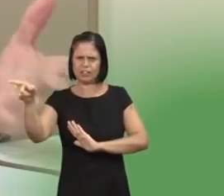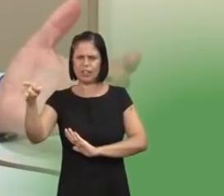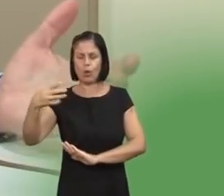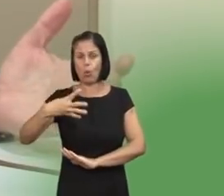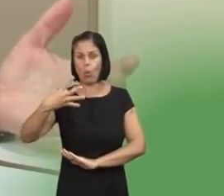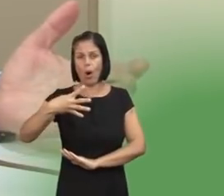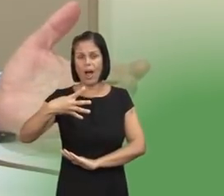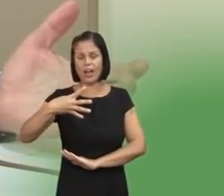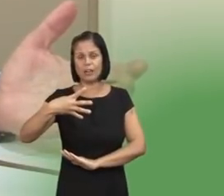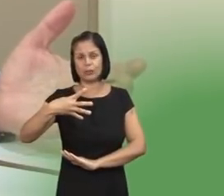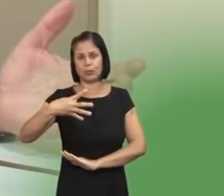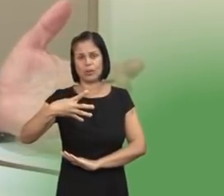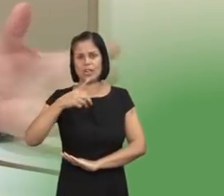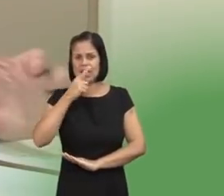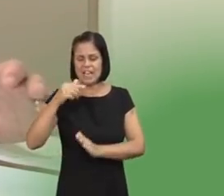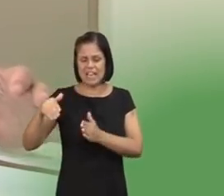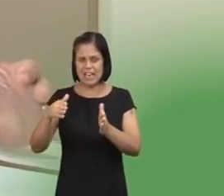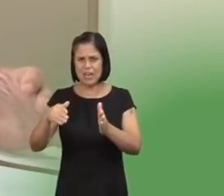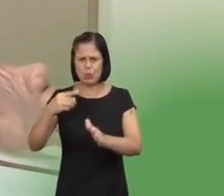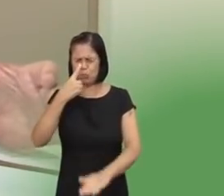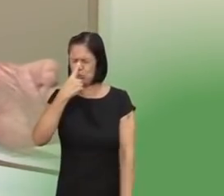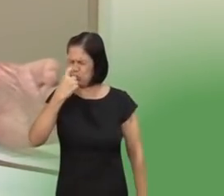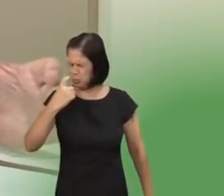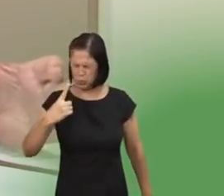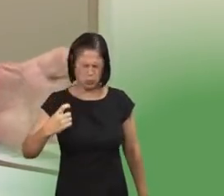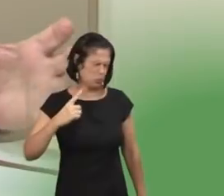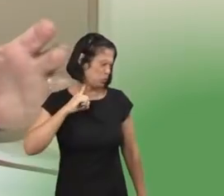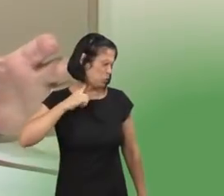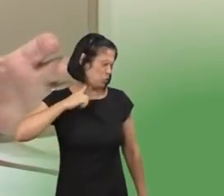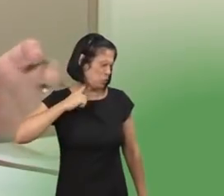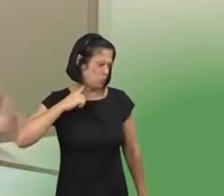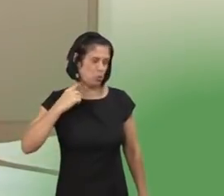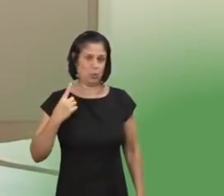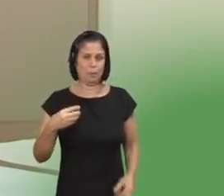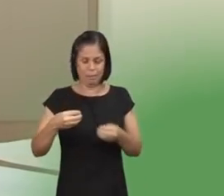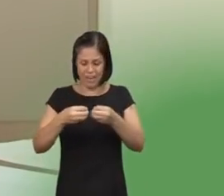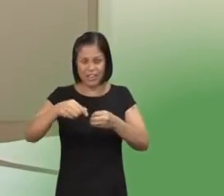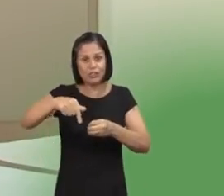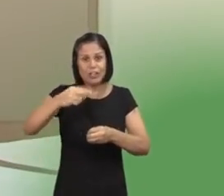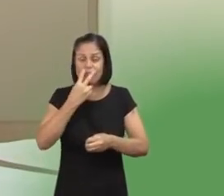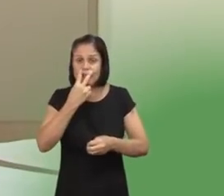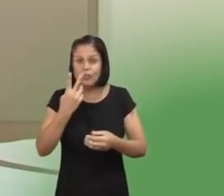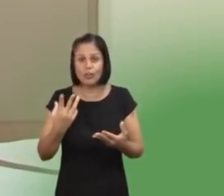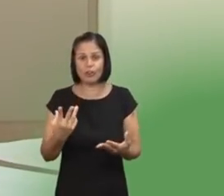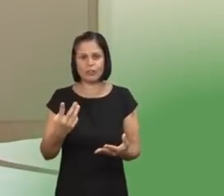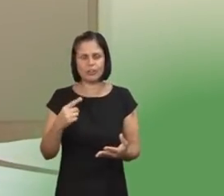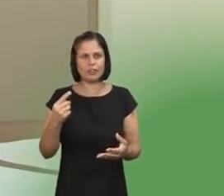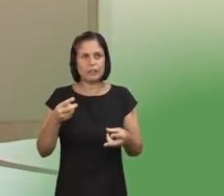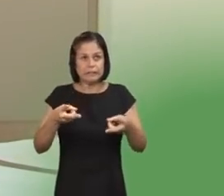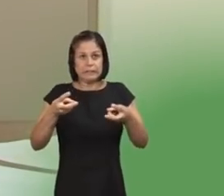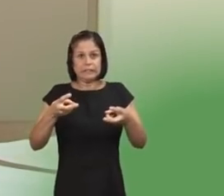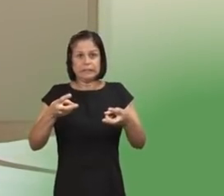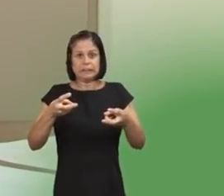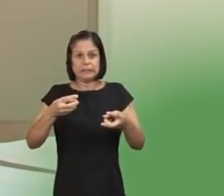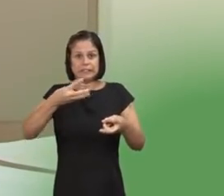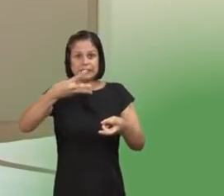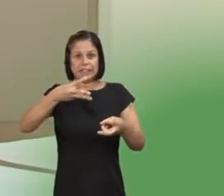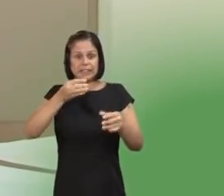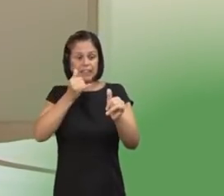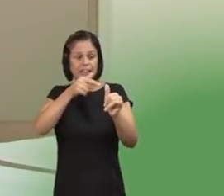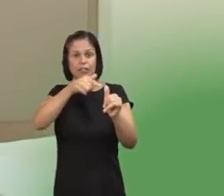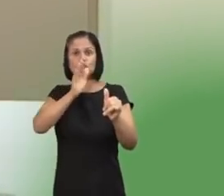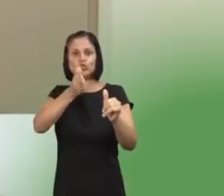4º rio mais poluído do mundo. Então, aqui pertinho de nós, quando nós vemos isso, nós entendemos que essa terceira trombeta então já